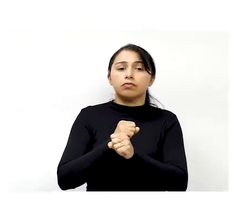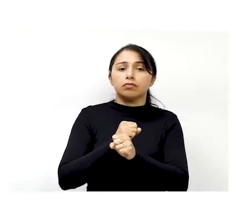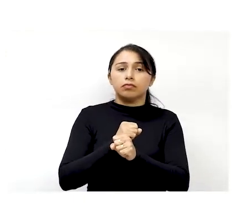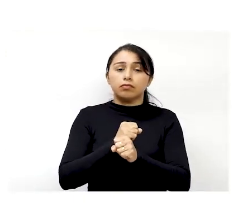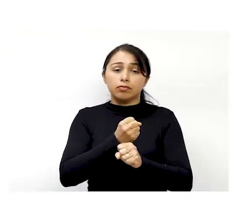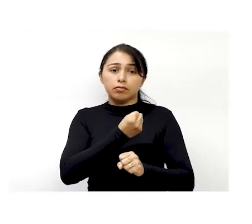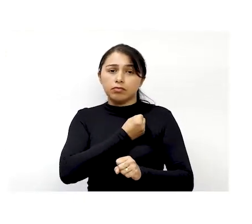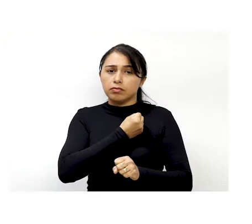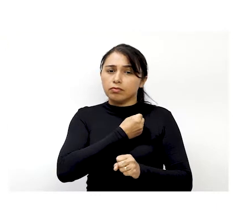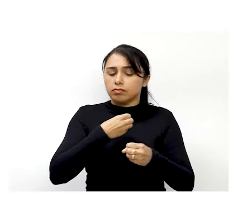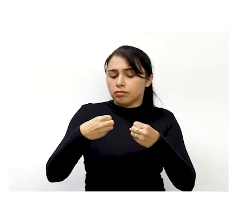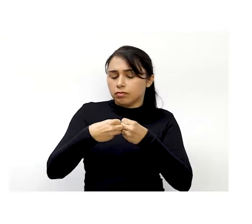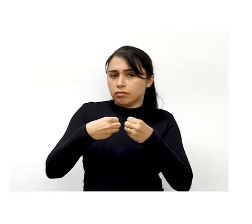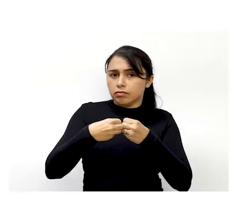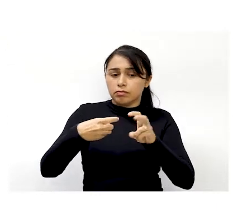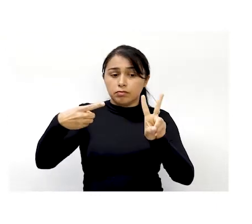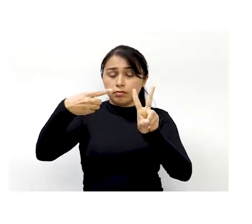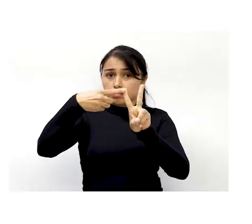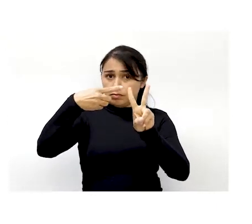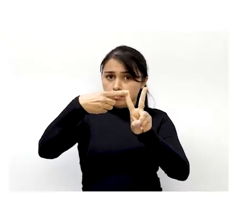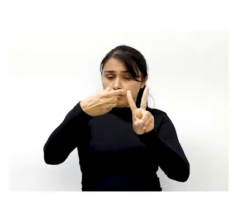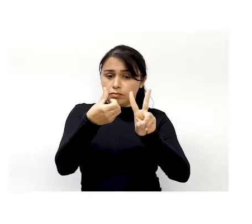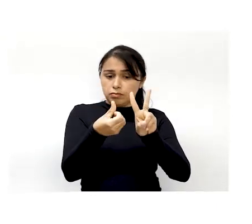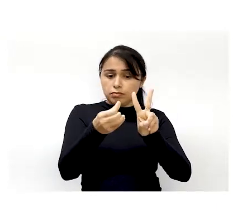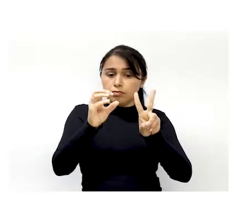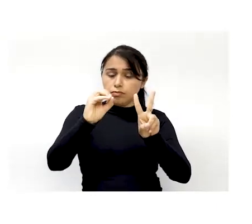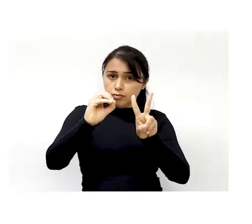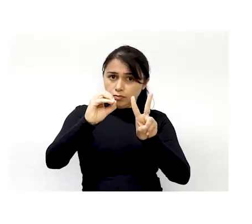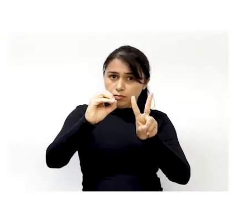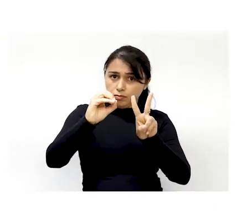Beleza? Vamos para mais um exemplo aqui, ó.